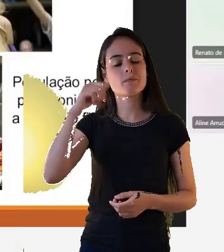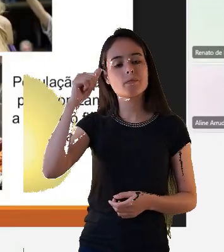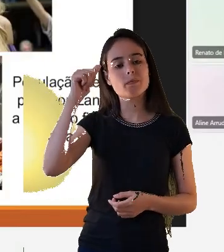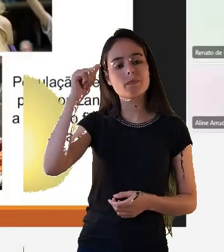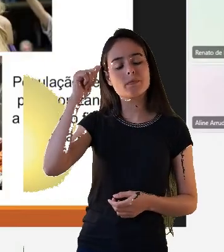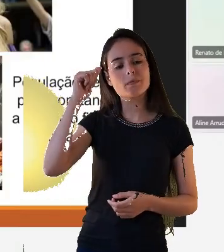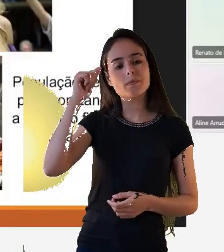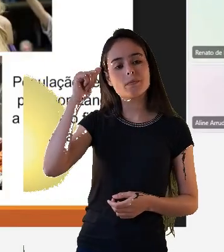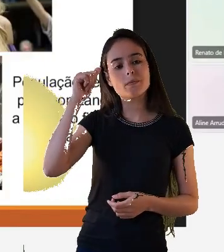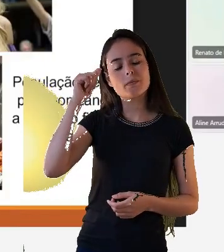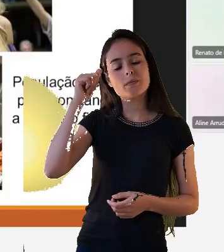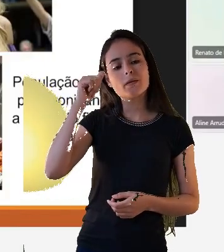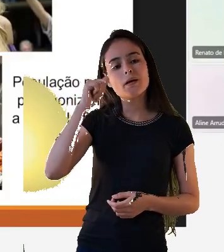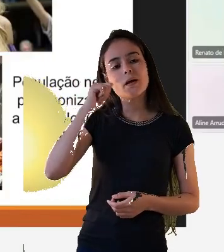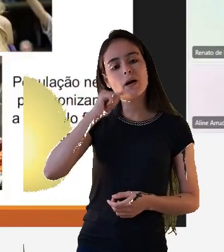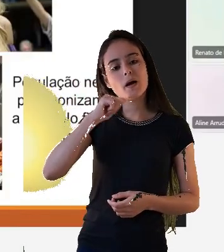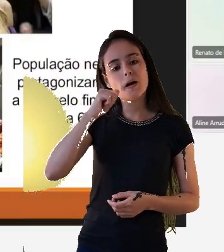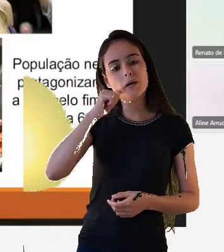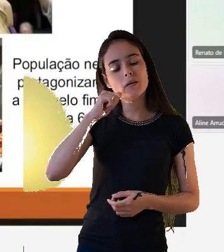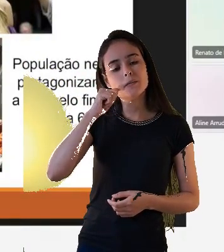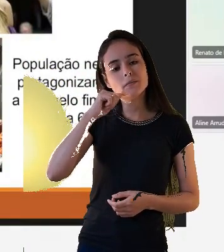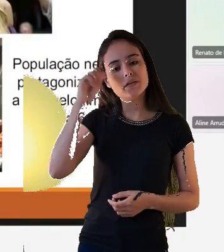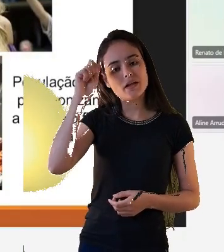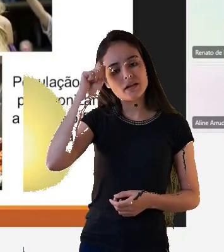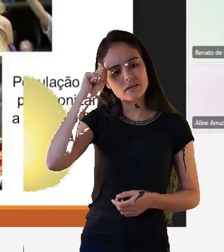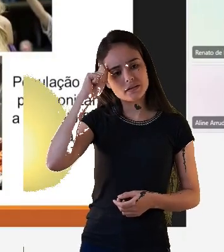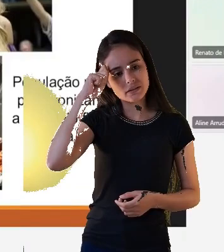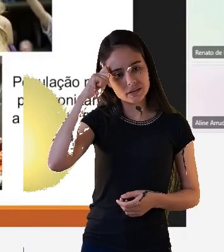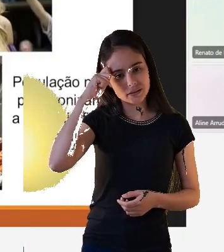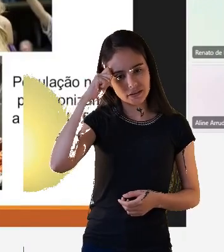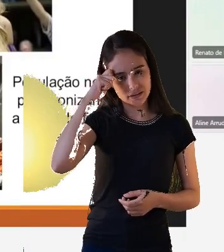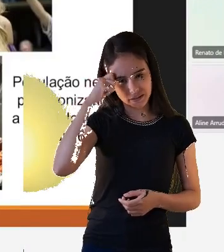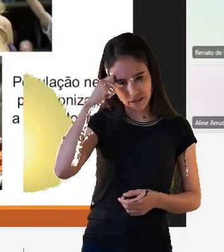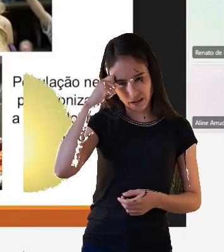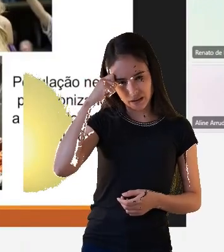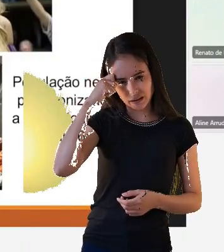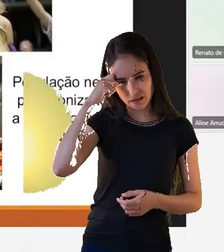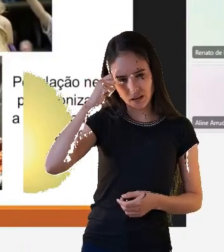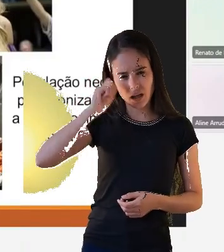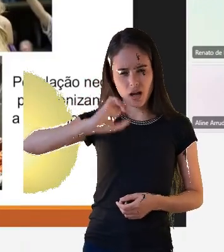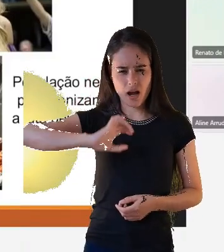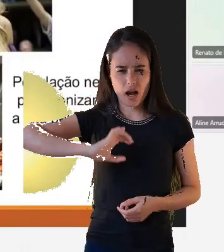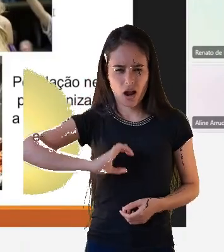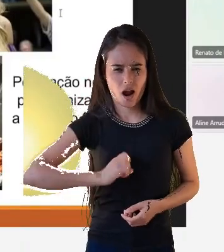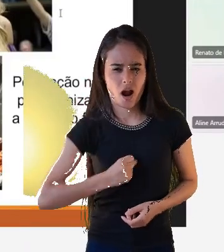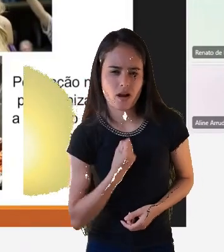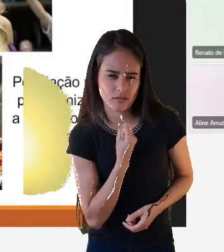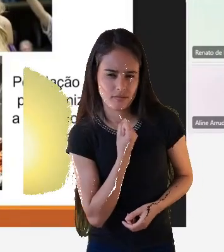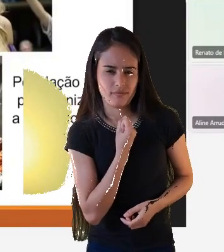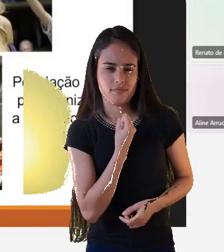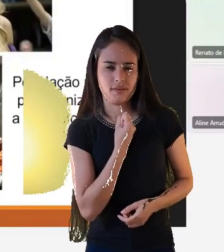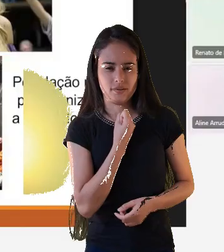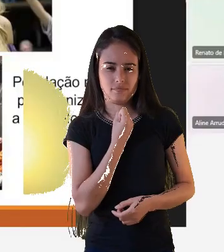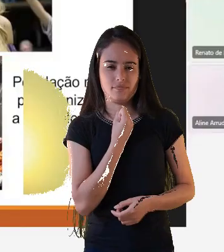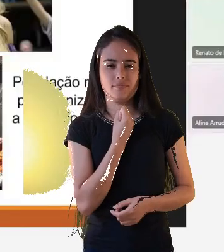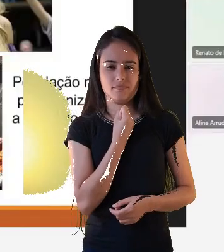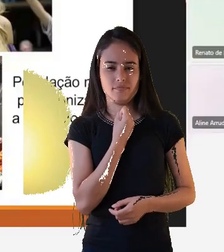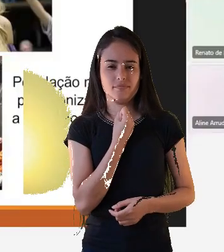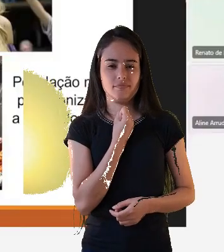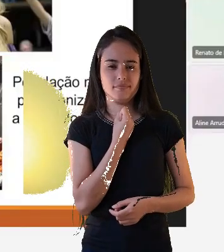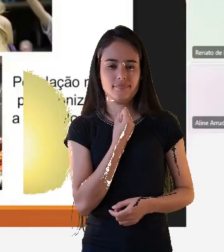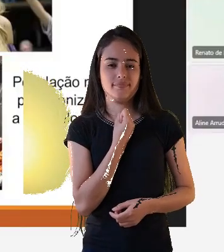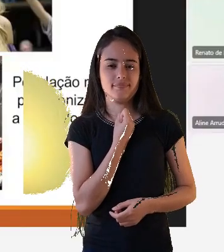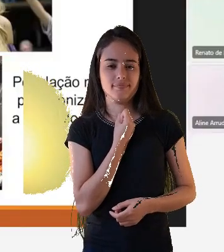negras ascendendo o mercado de trabalho, existe esse ranço muito grande, né? Eu não sei se eu falei o